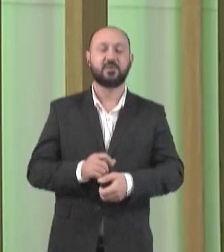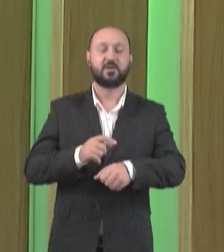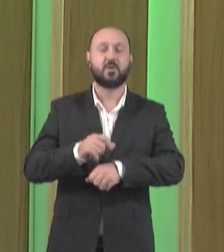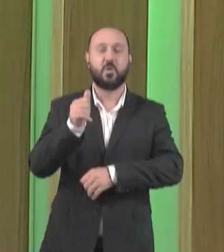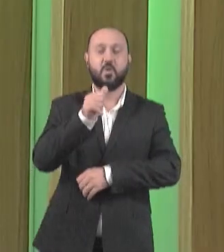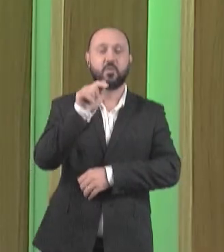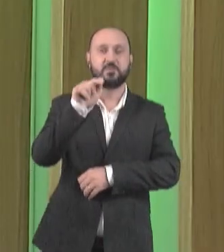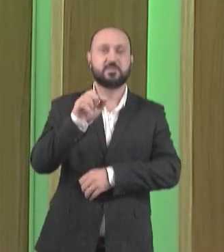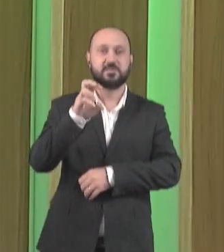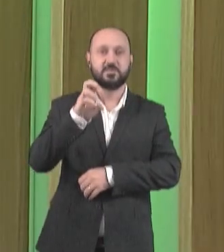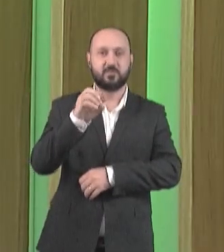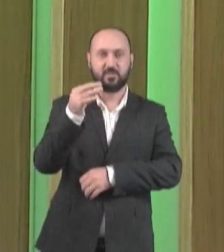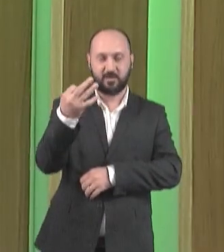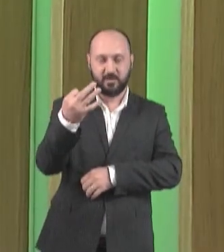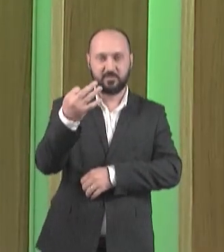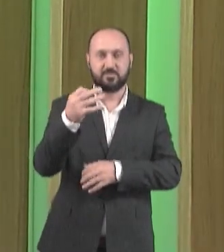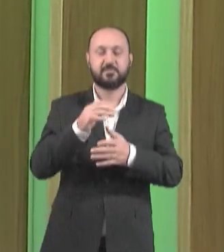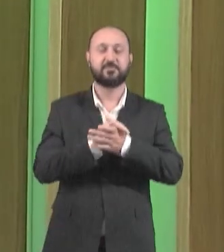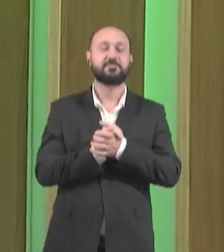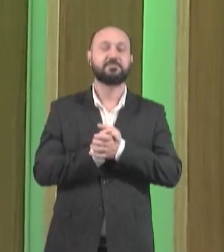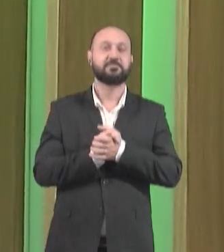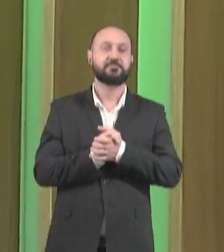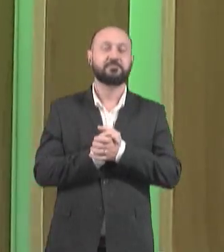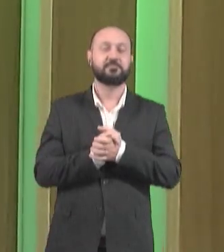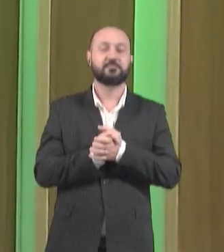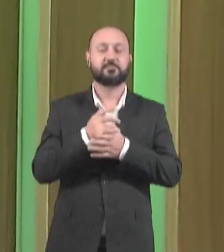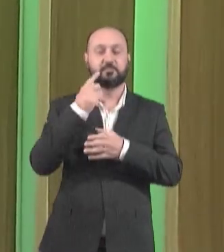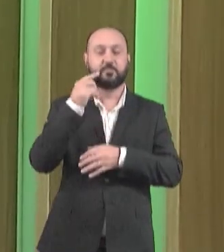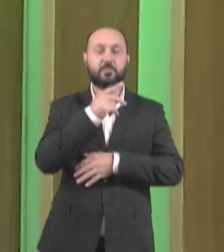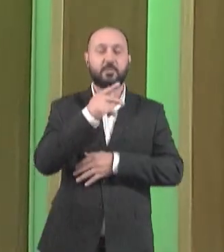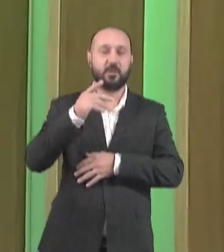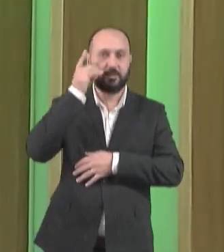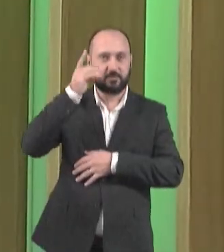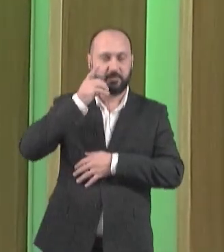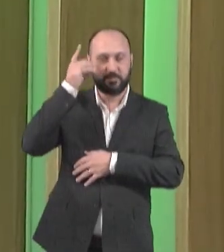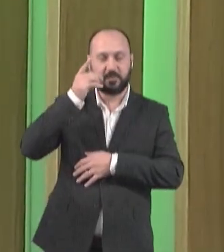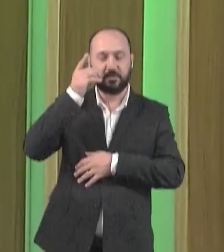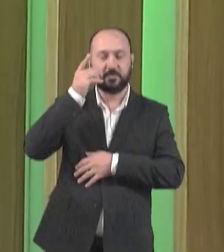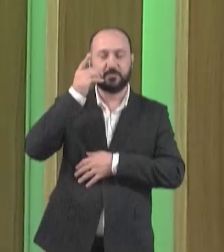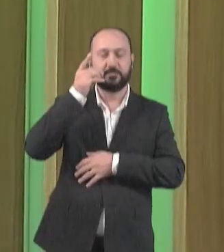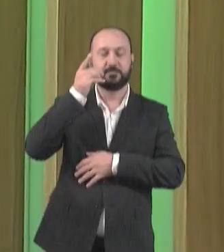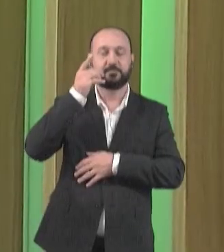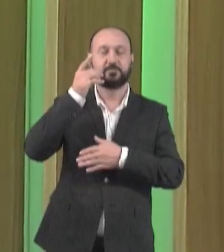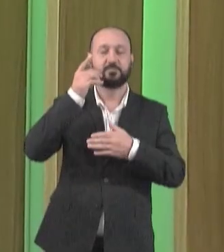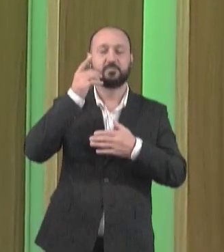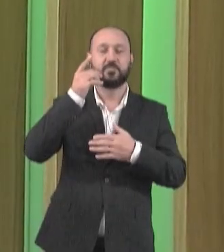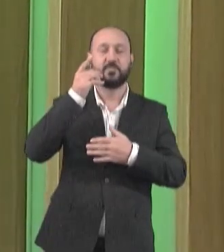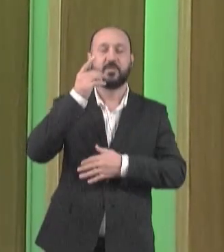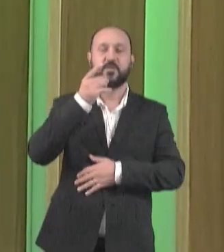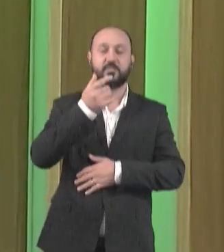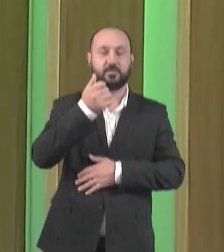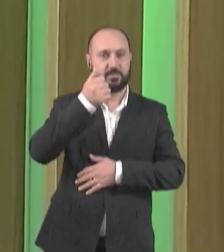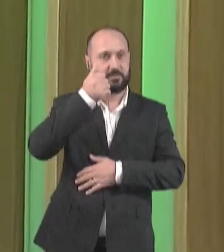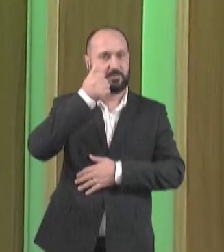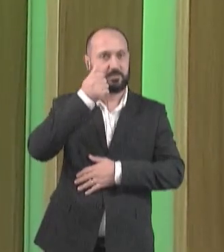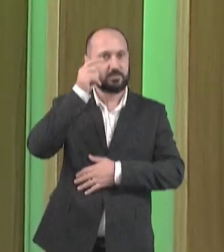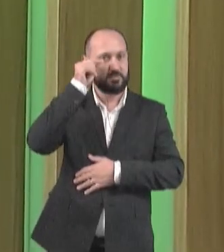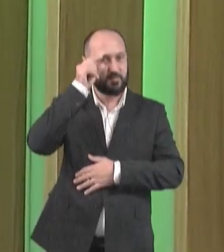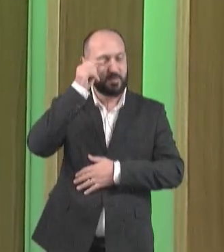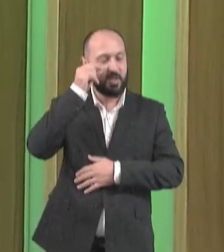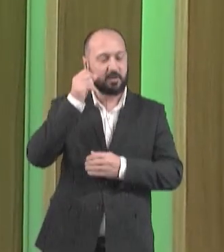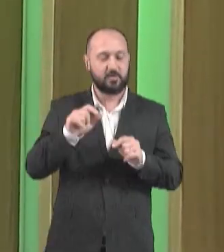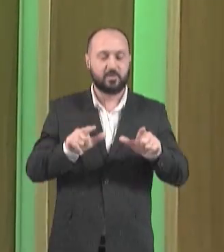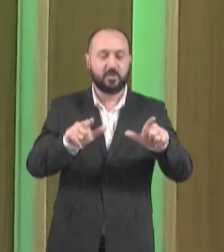11h53 e o presidente Gerson Claro entregou na sessão de hoje